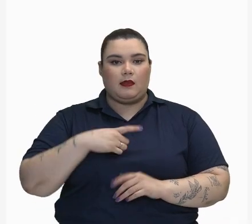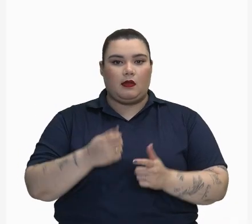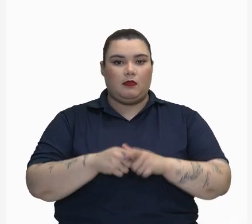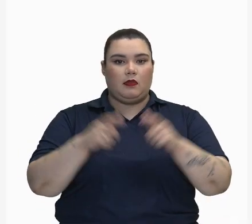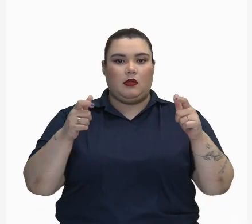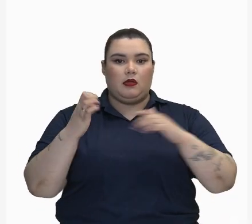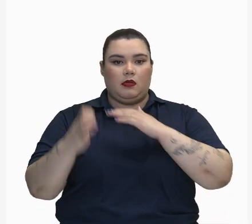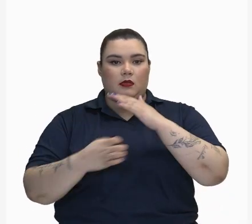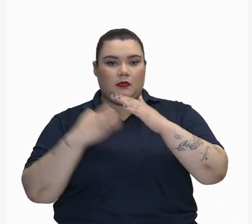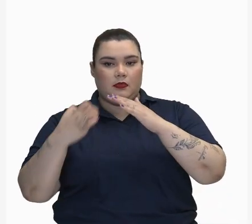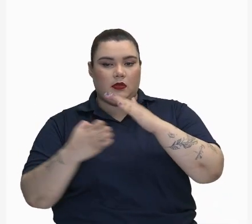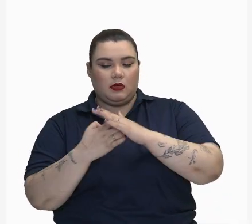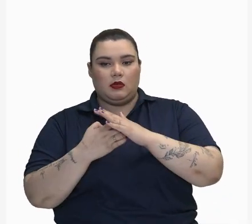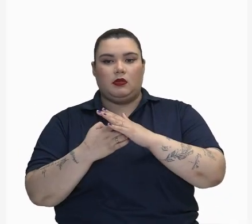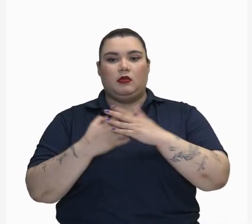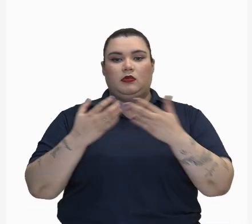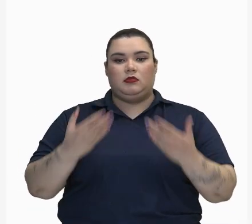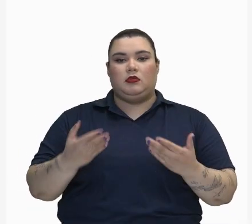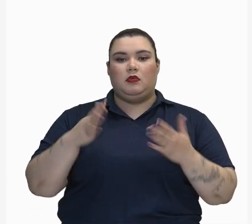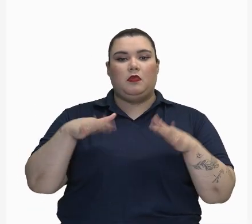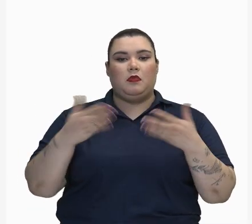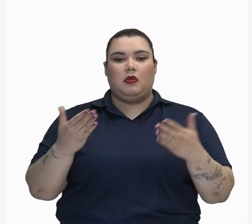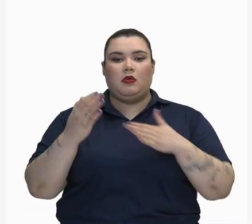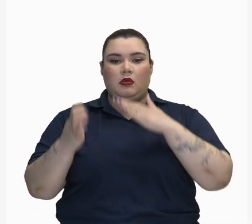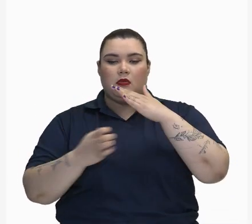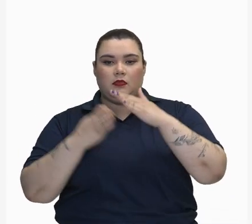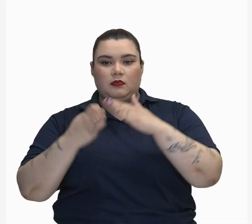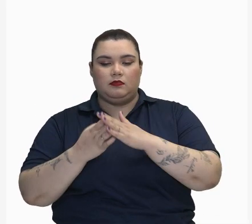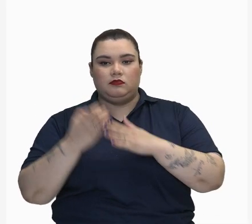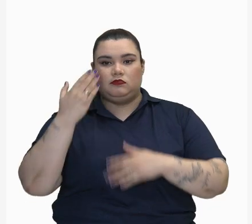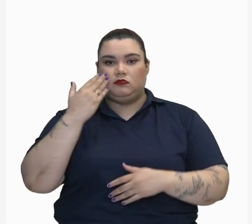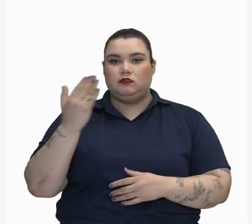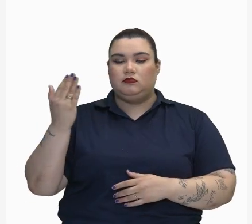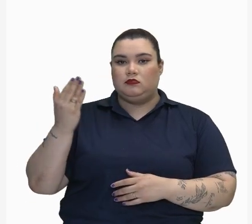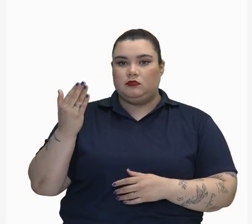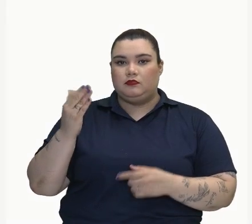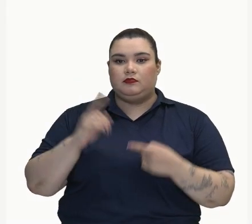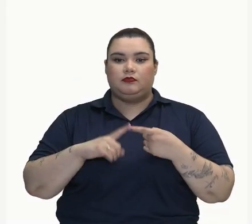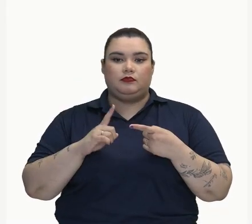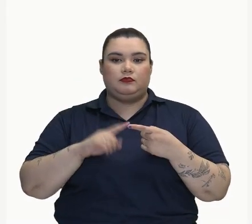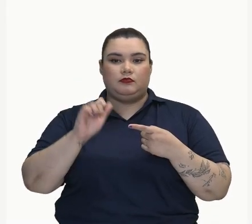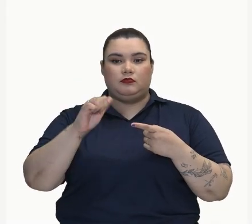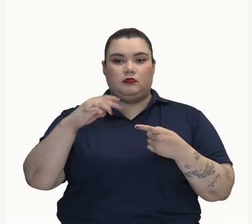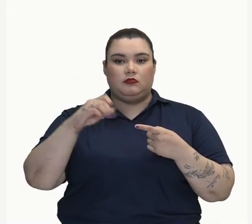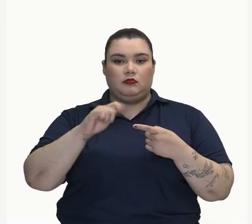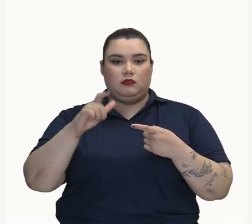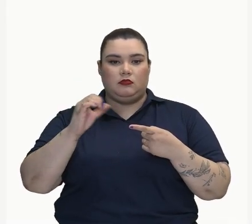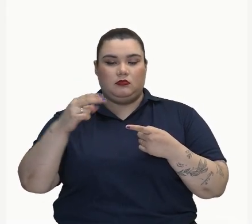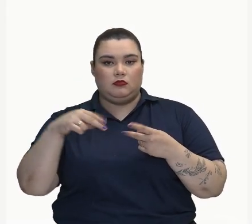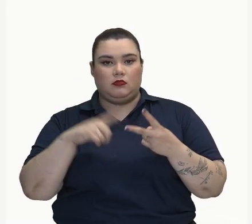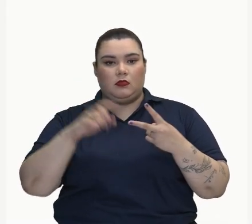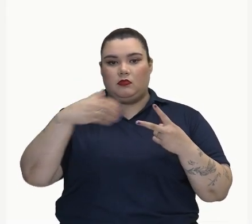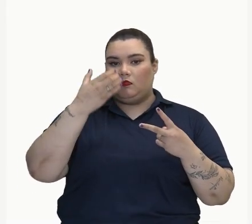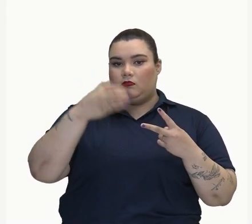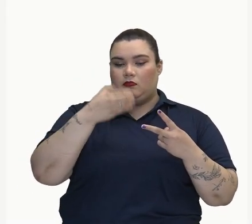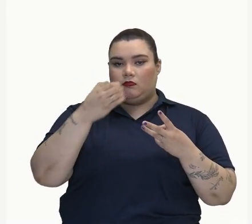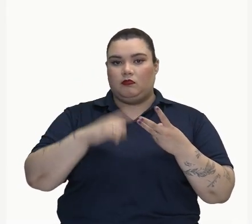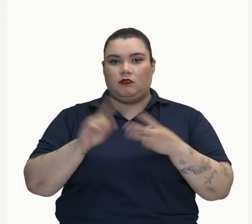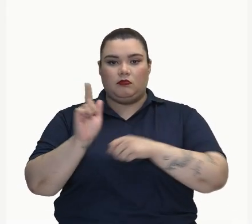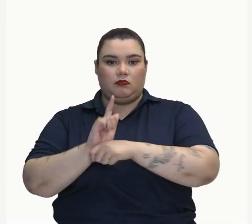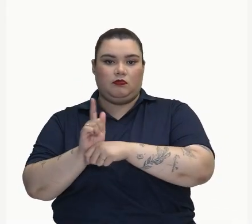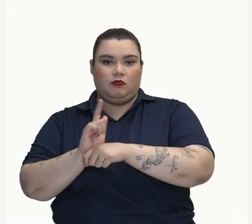empresas transnacionais. Que empresas são essas? Essas são aí a Amazon, a Apple,